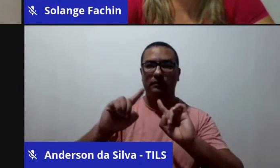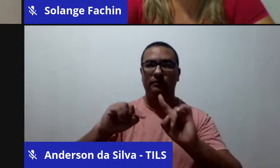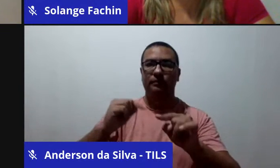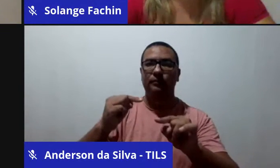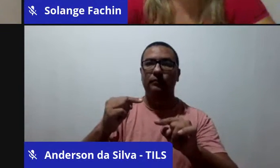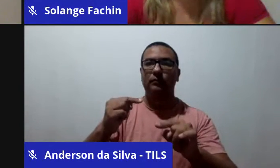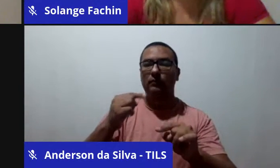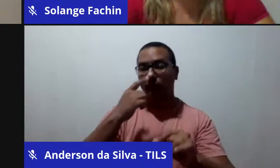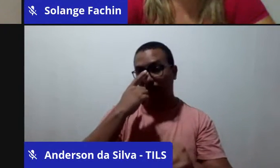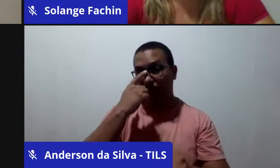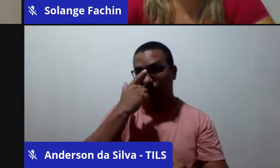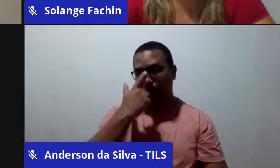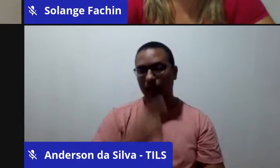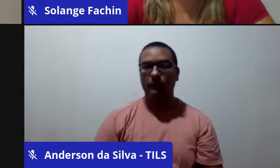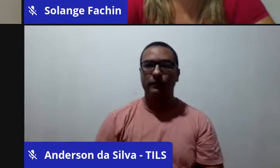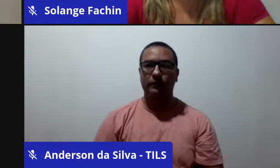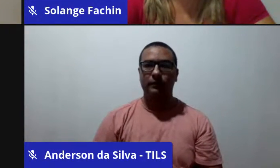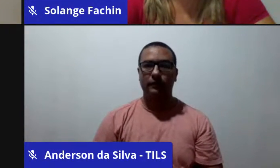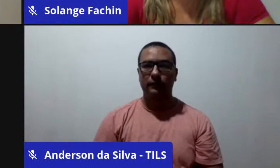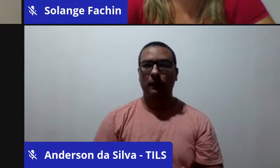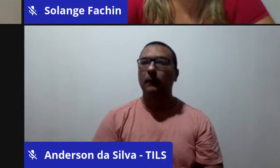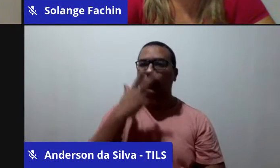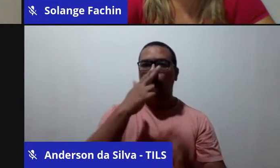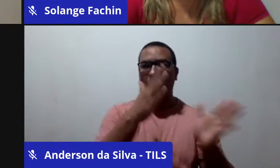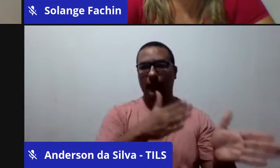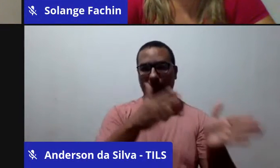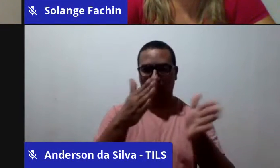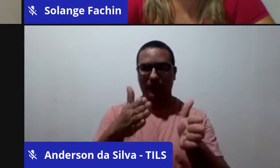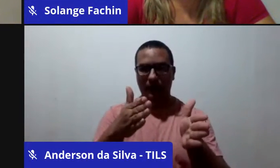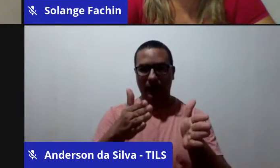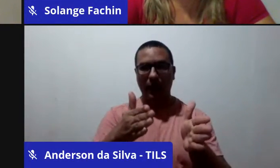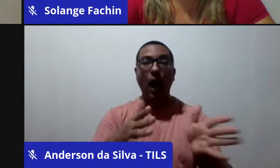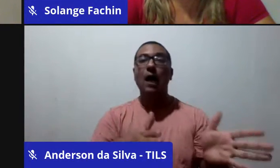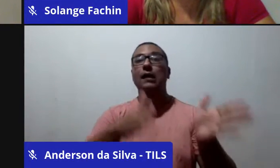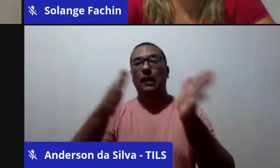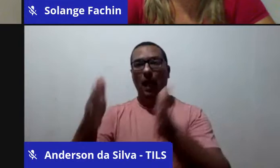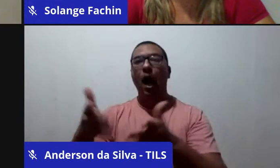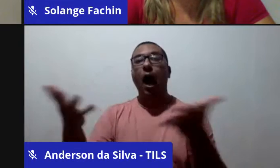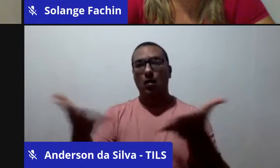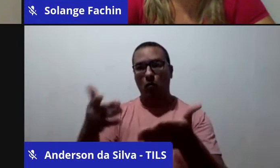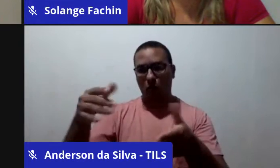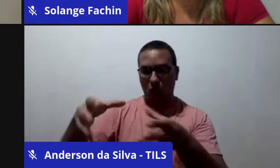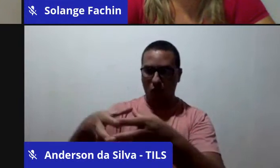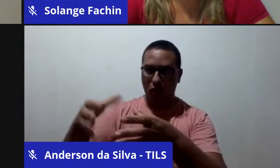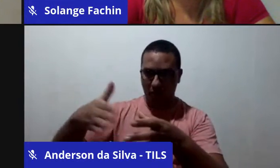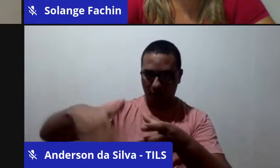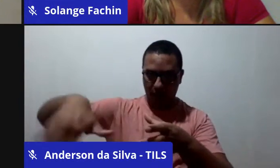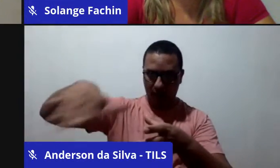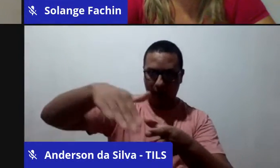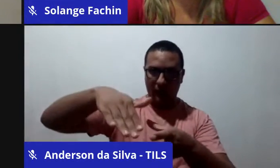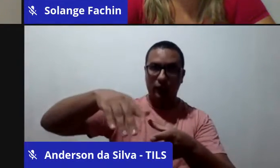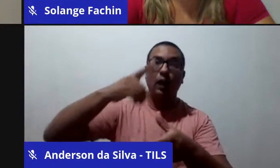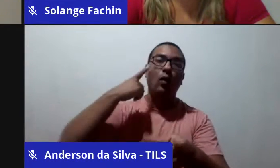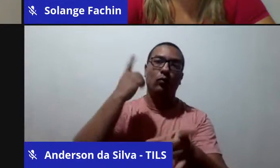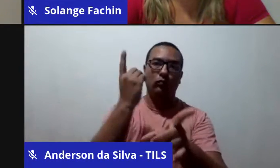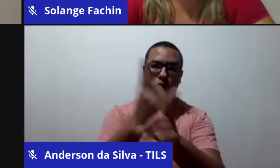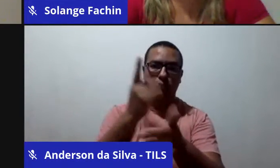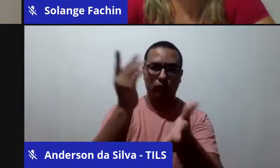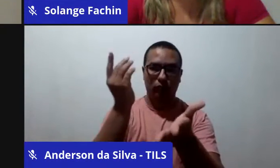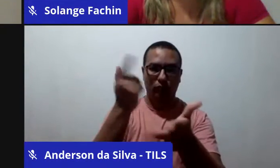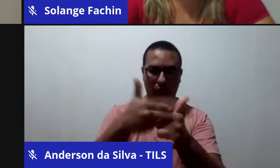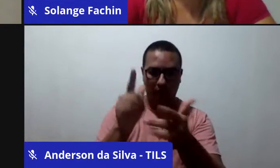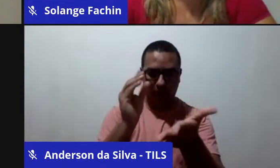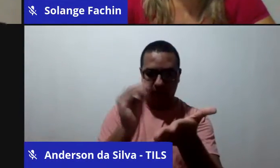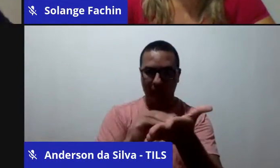aí é feito, digamos assim, em etapas, depois o grupo tem que agora, naquela dimensão,